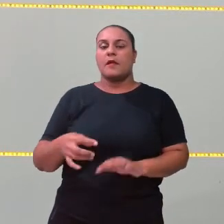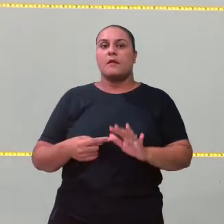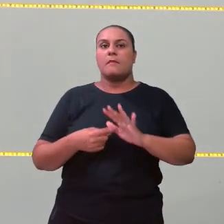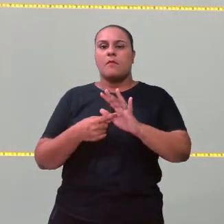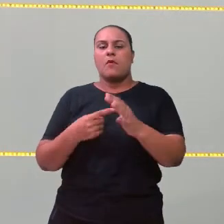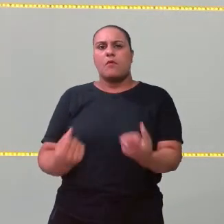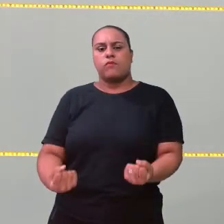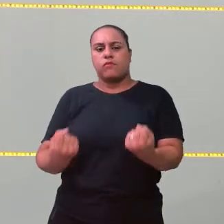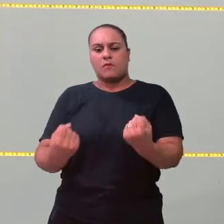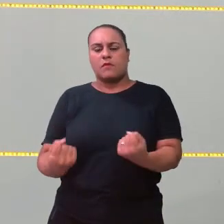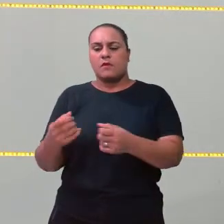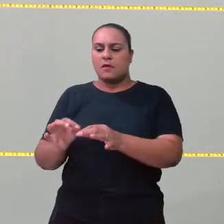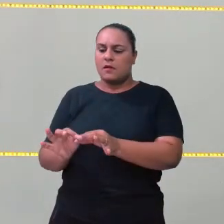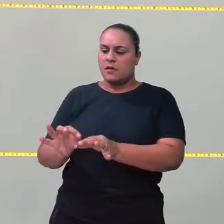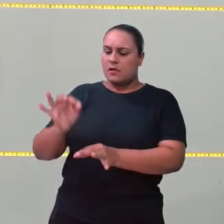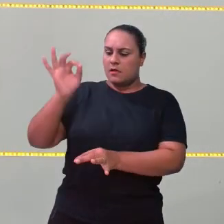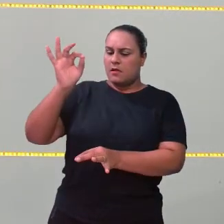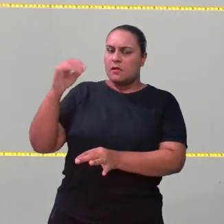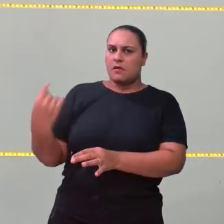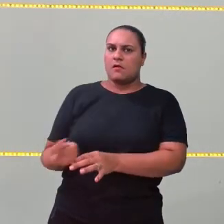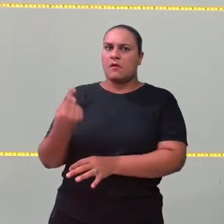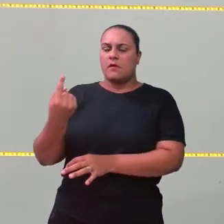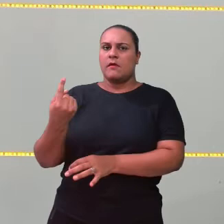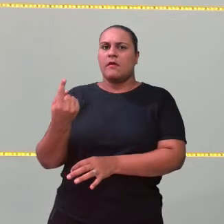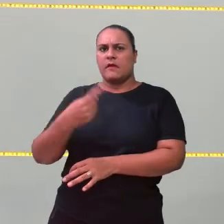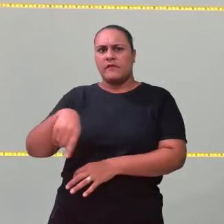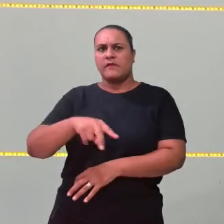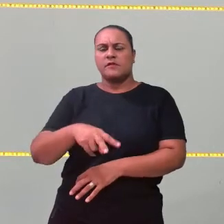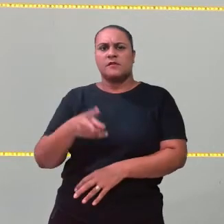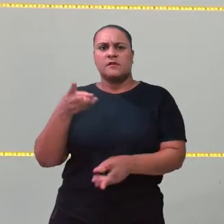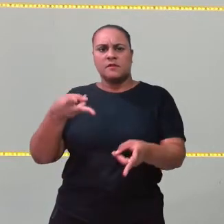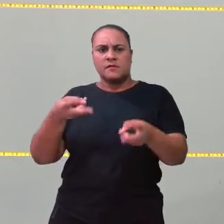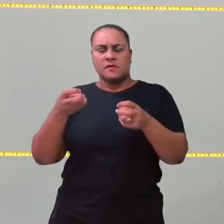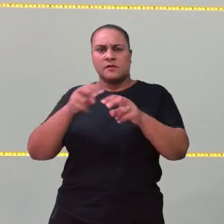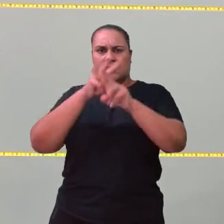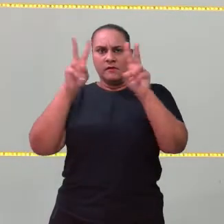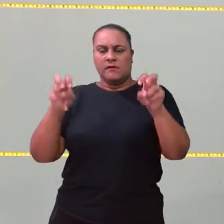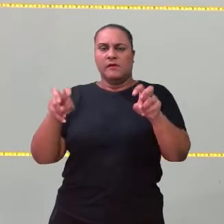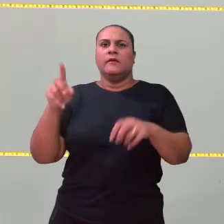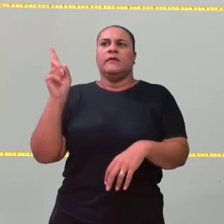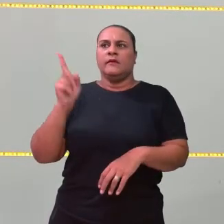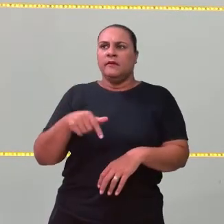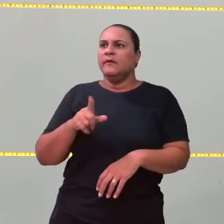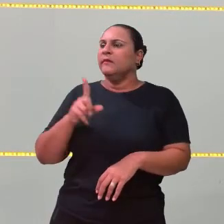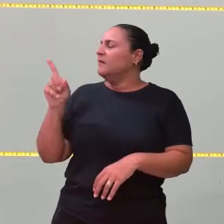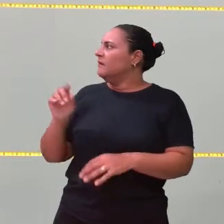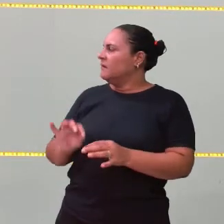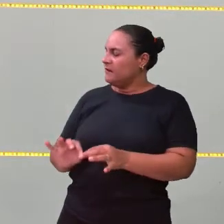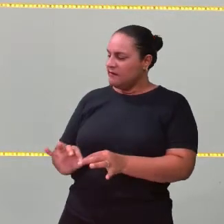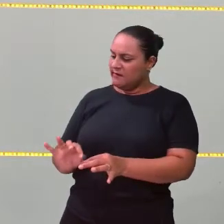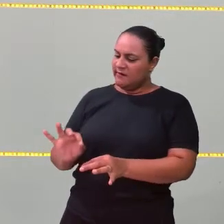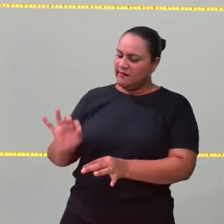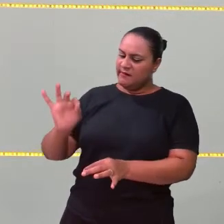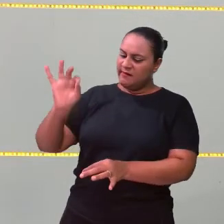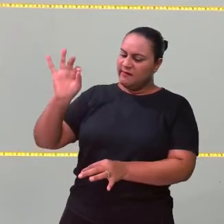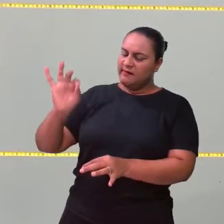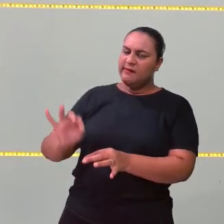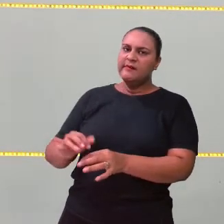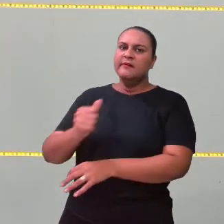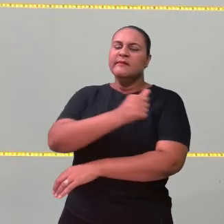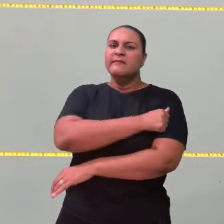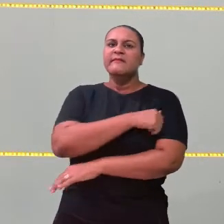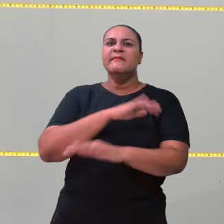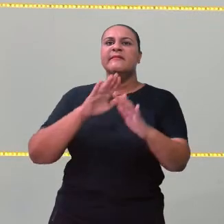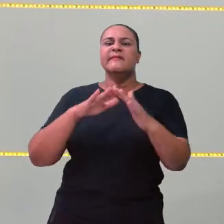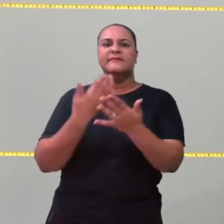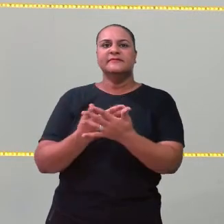peso e de altura. E vocês viram que o título da tabela fala exatamente isso, medida dos alunos da